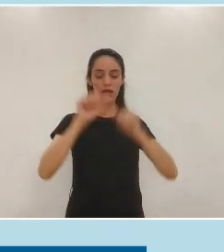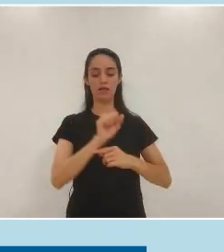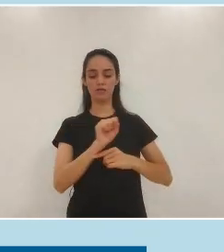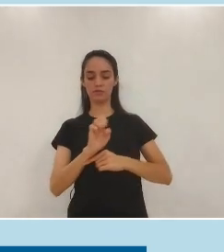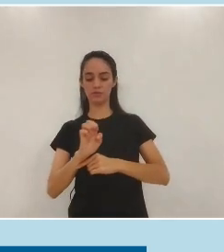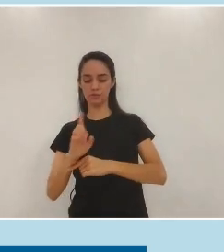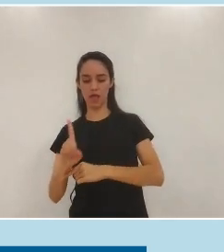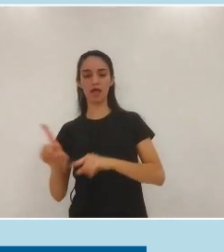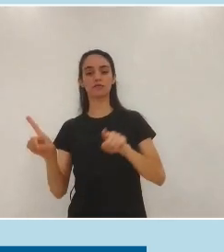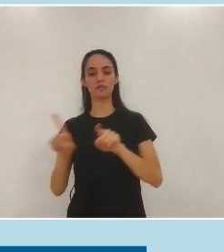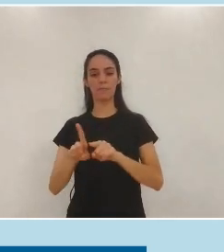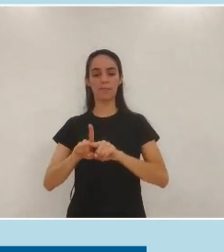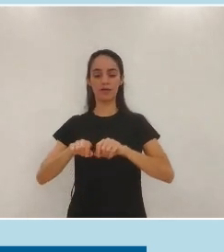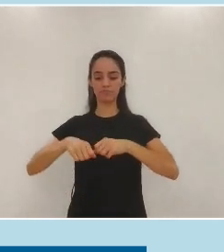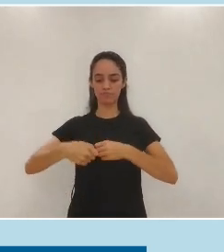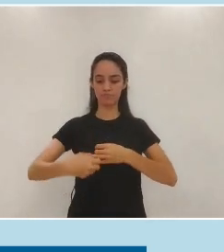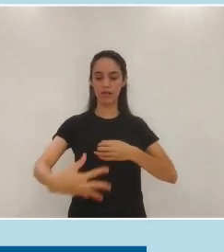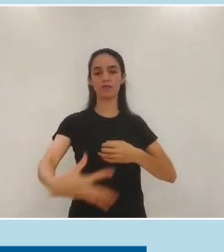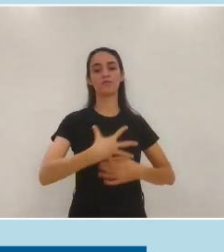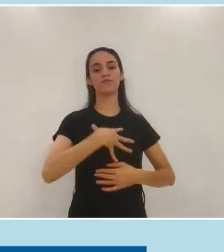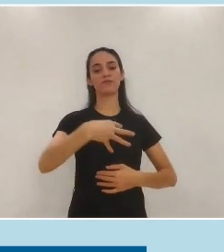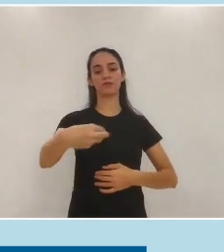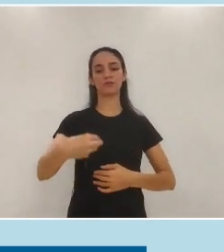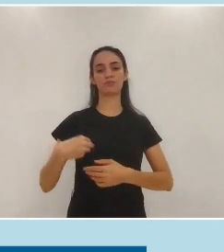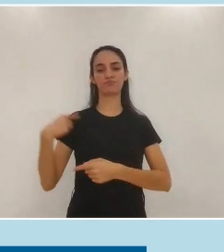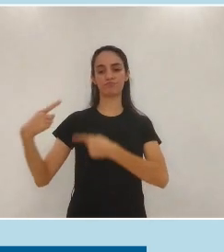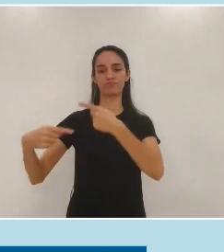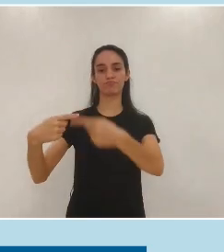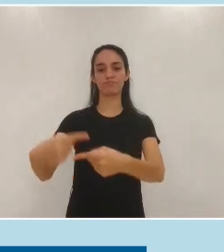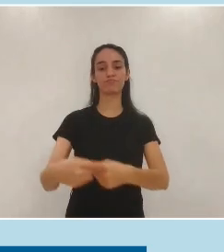filho. Mulheres com SED